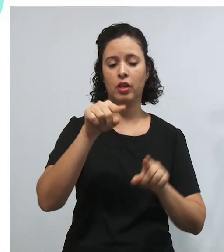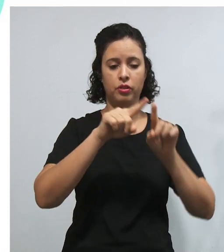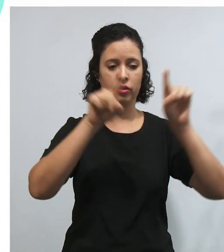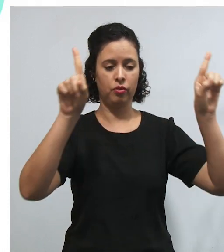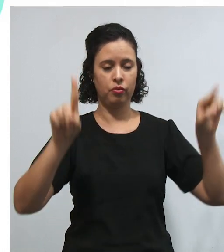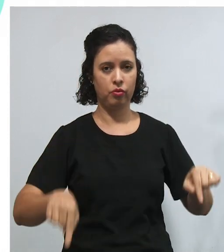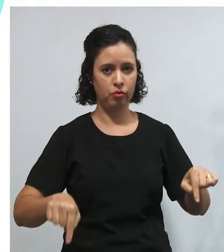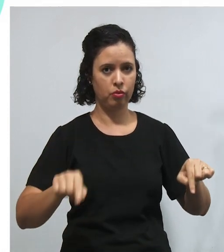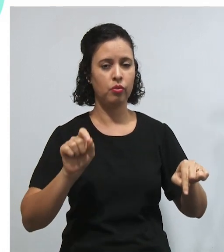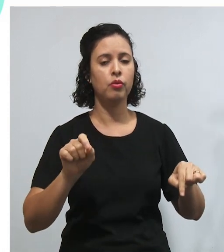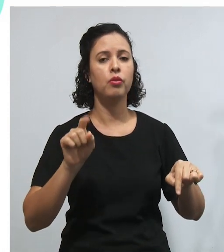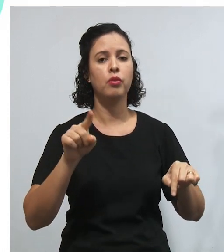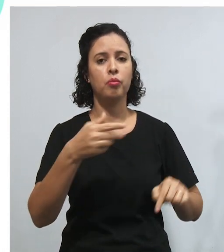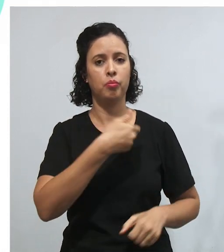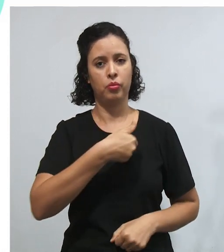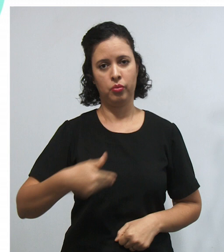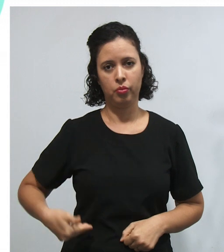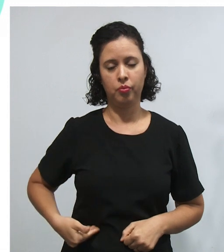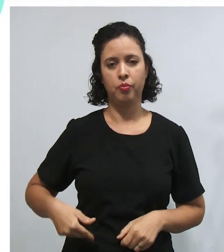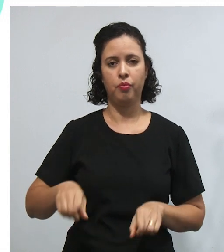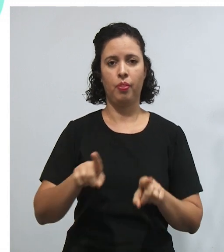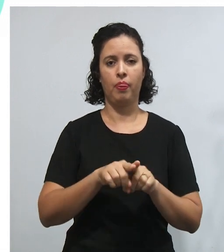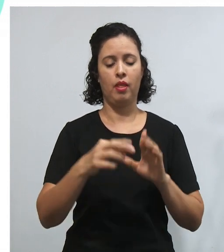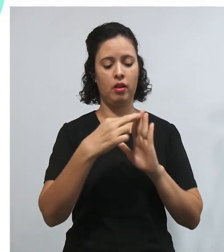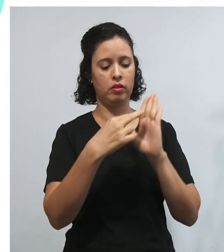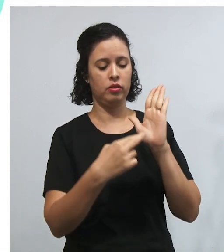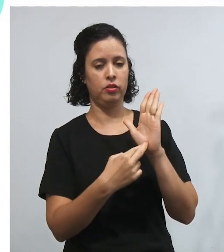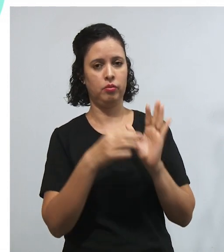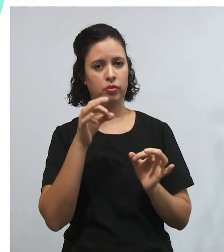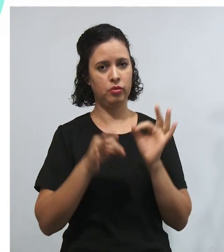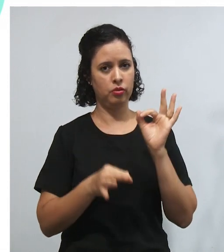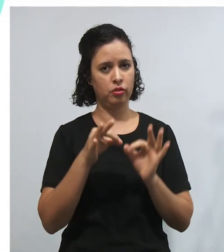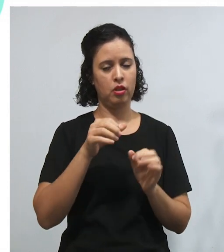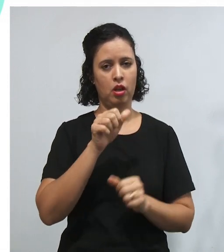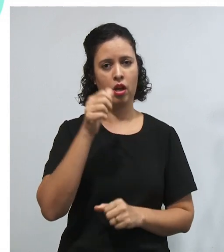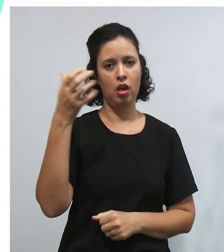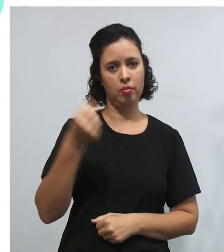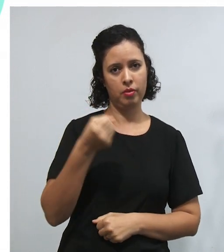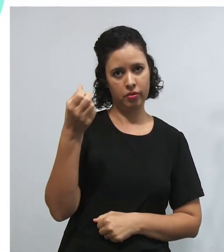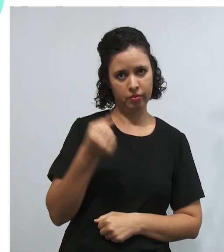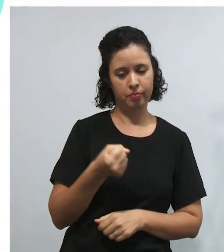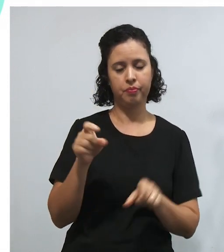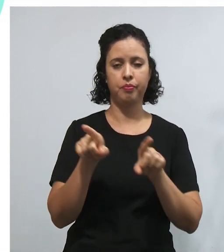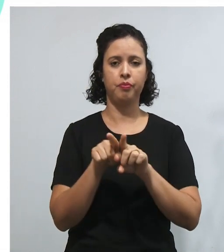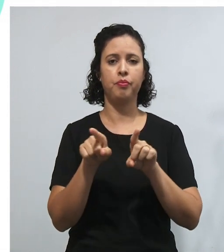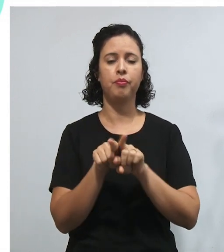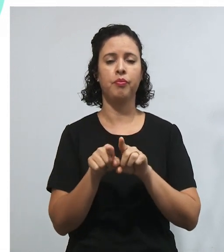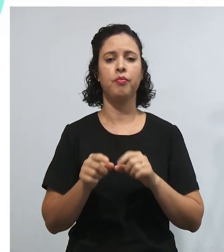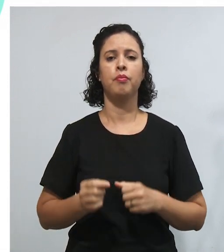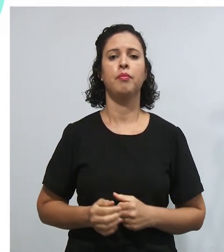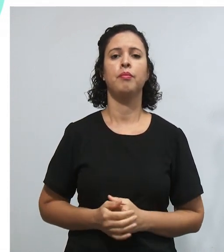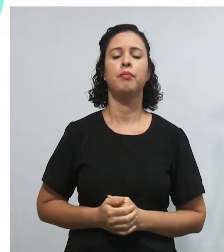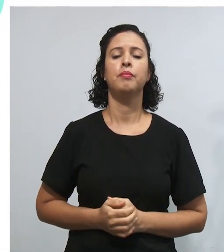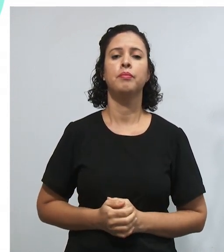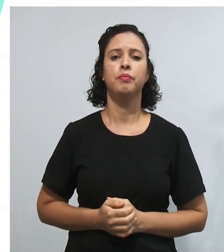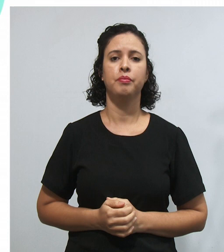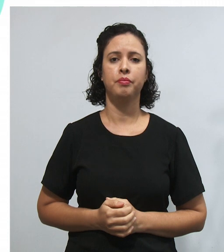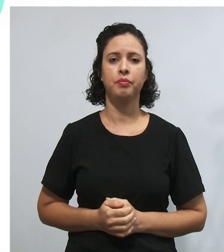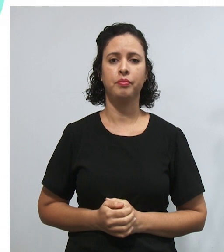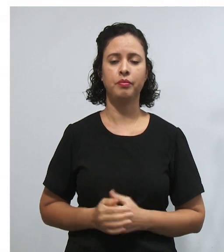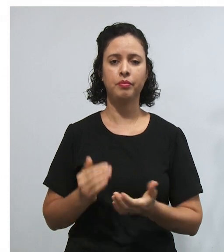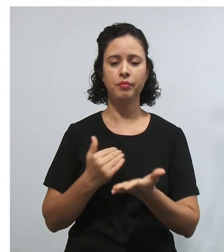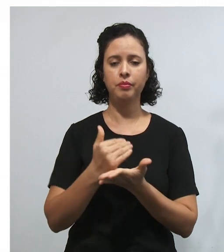servidores, no caso, servidores públicos, seu regime jurídico e previdenciário. Para a gente, de fato, dar início aqui na